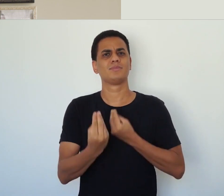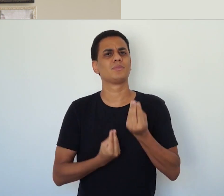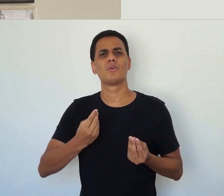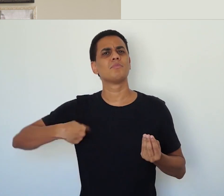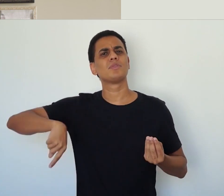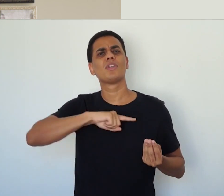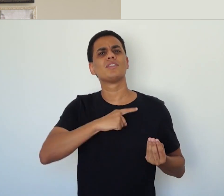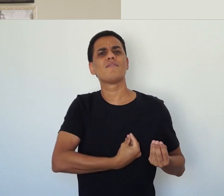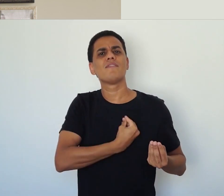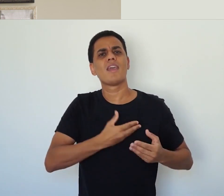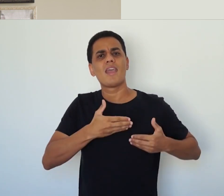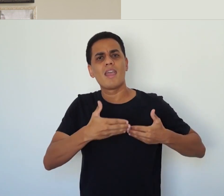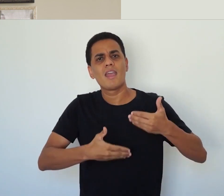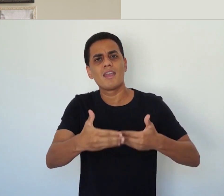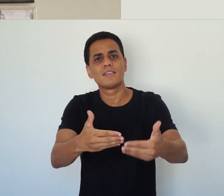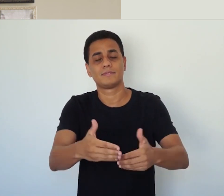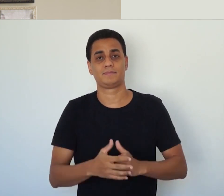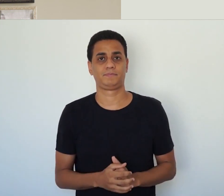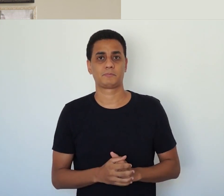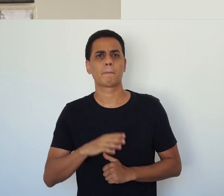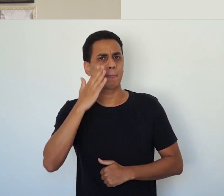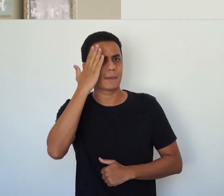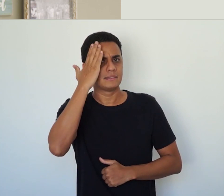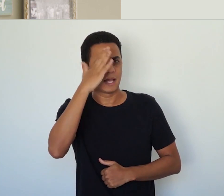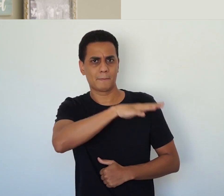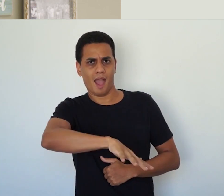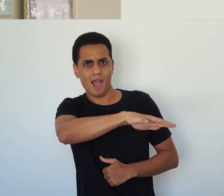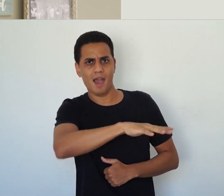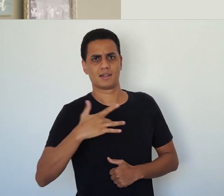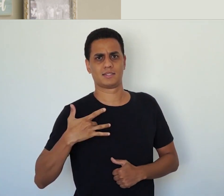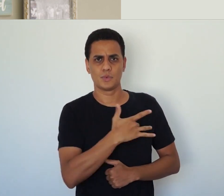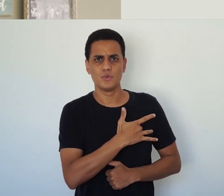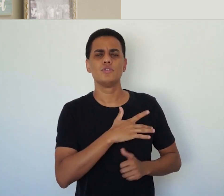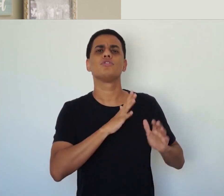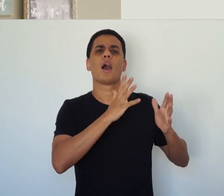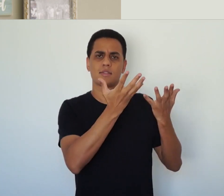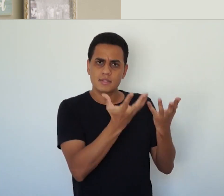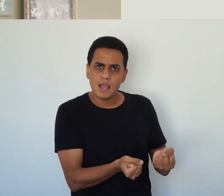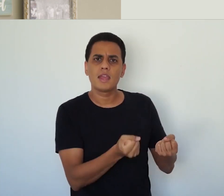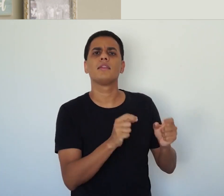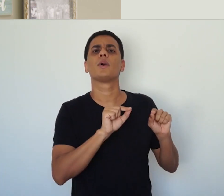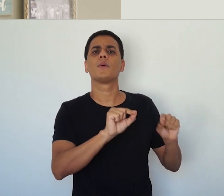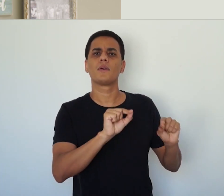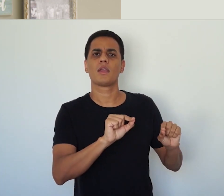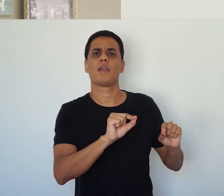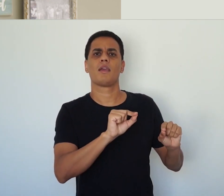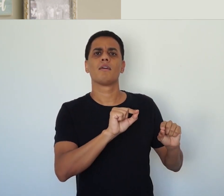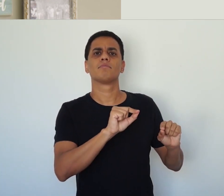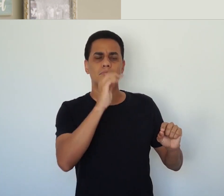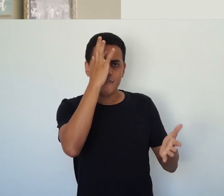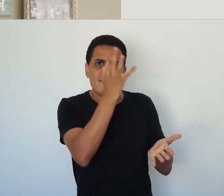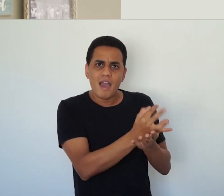estamos vivendo e como é que nós vamos lidar com tudo isso. A medicina já reconhece a importância da fé